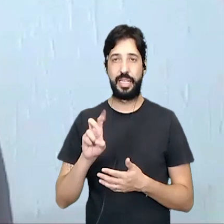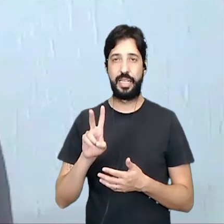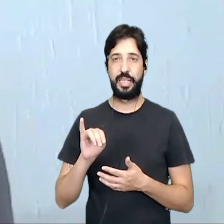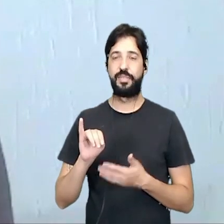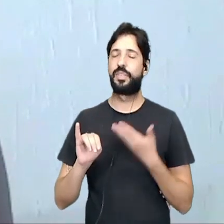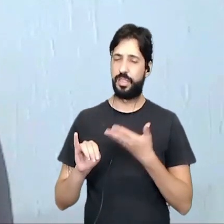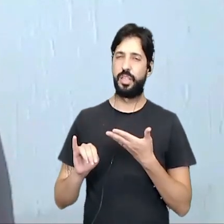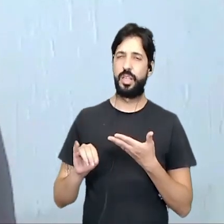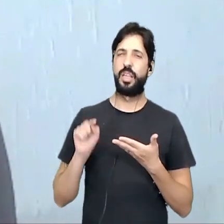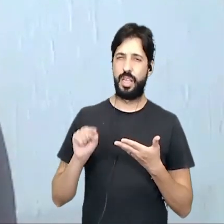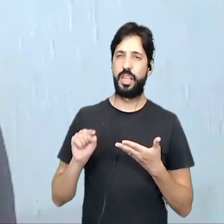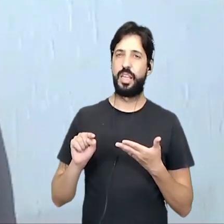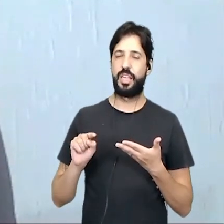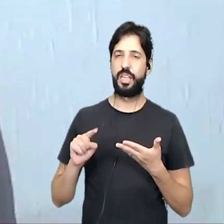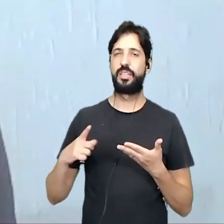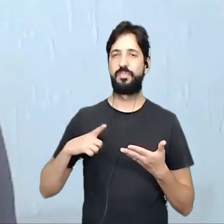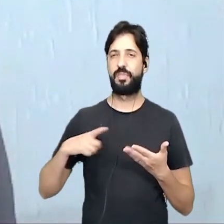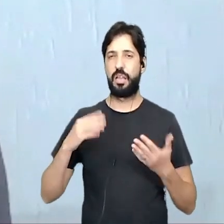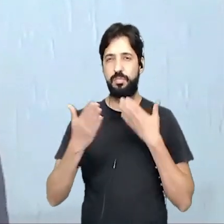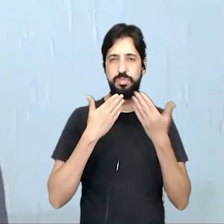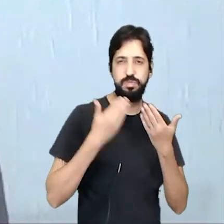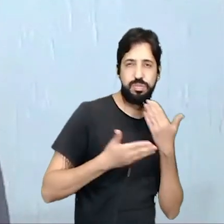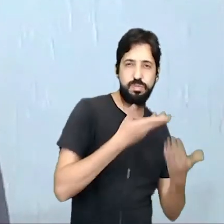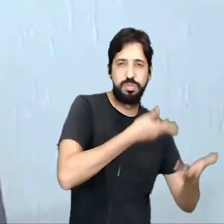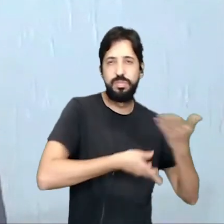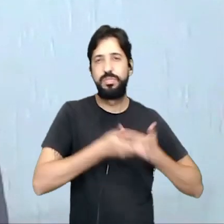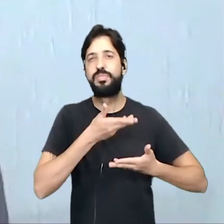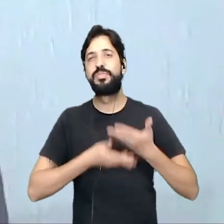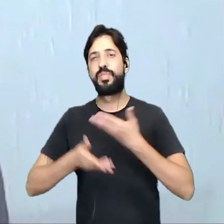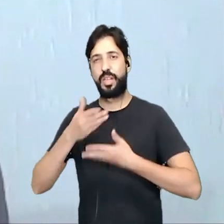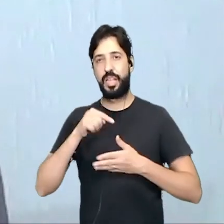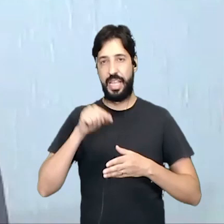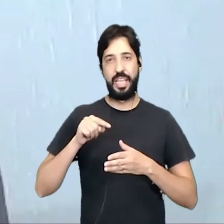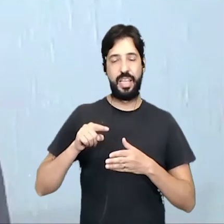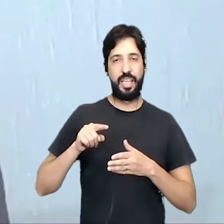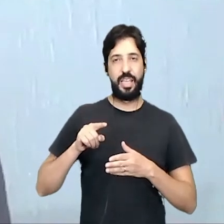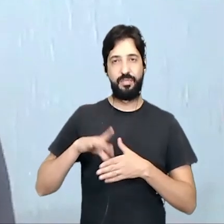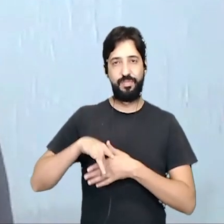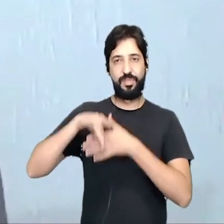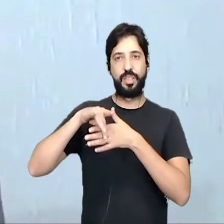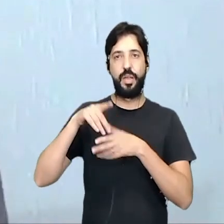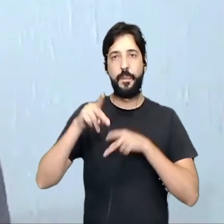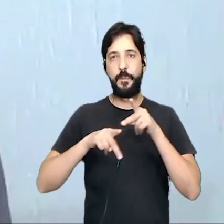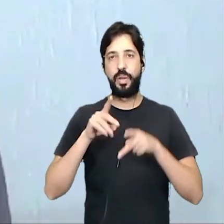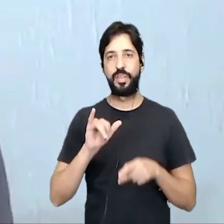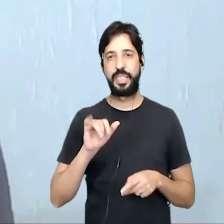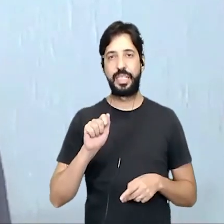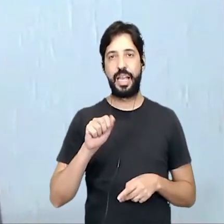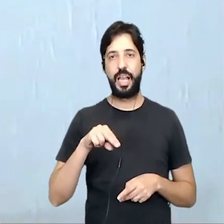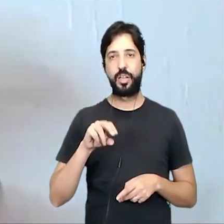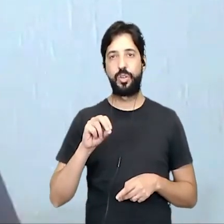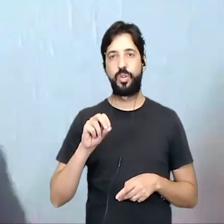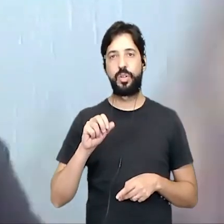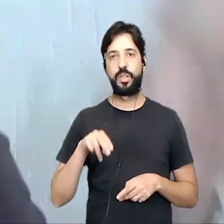por ser um diplomata, um embaixador do povo Yanomami, ele se obrigou a aprender várias línguas além da língua do povo